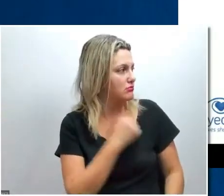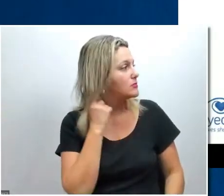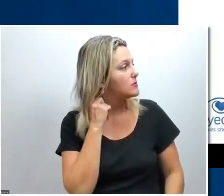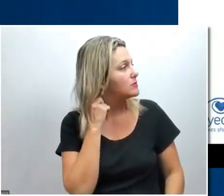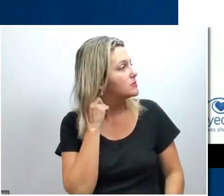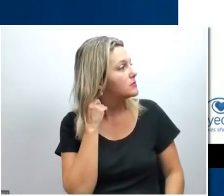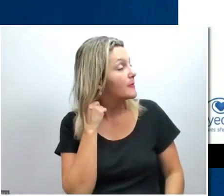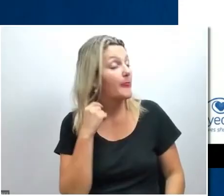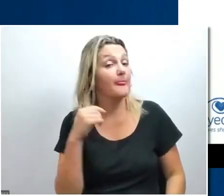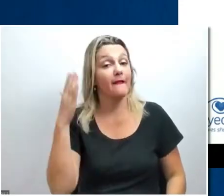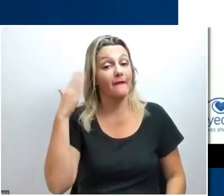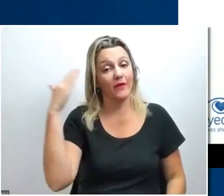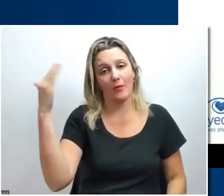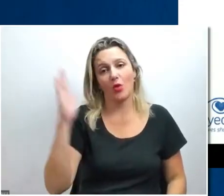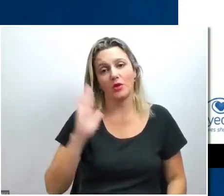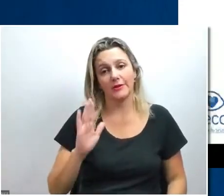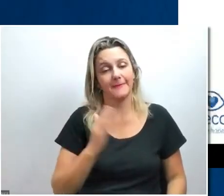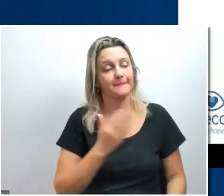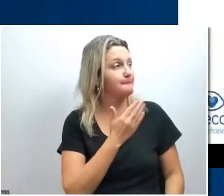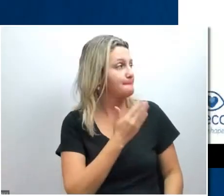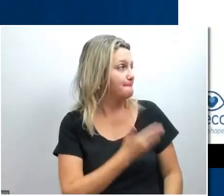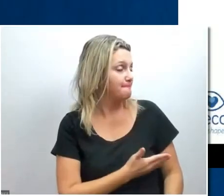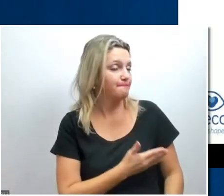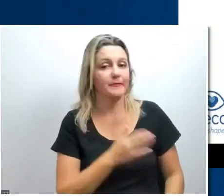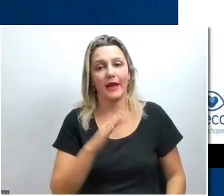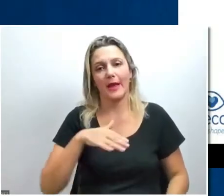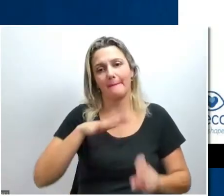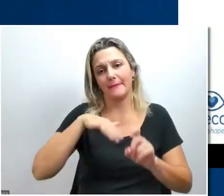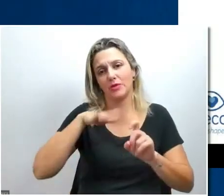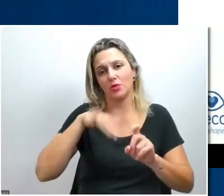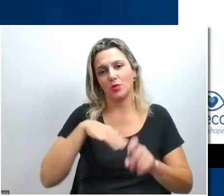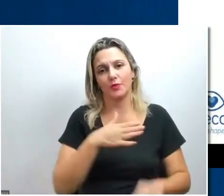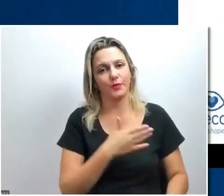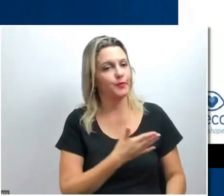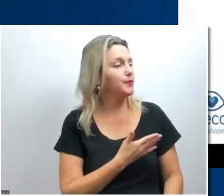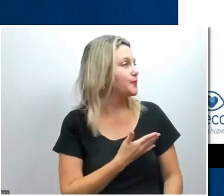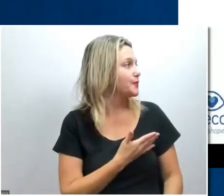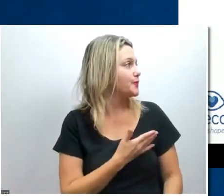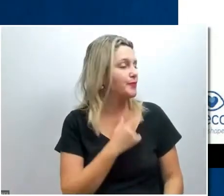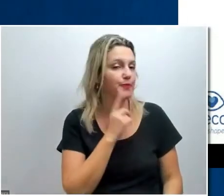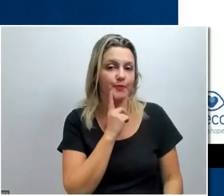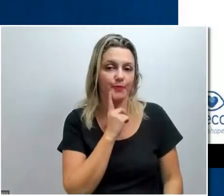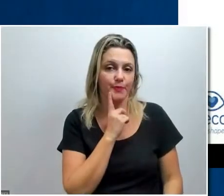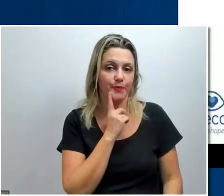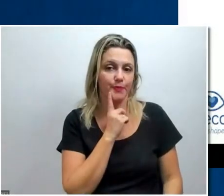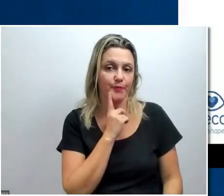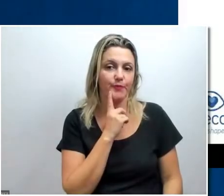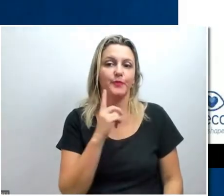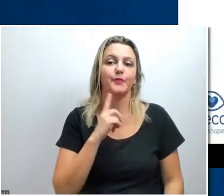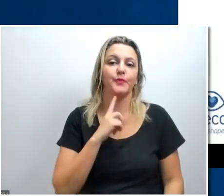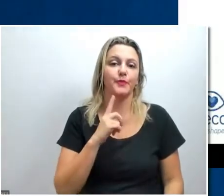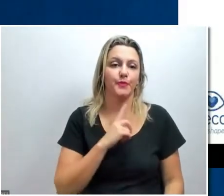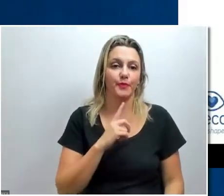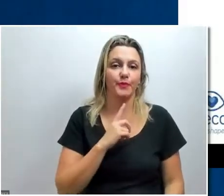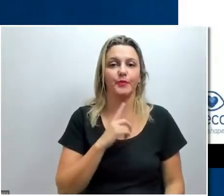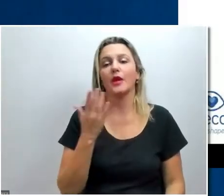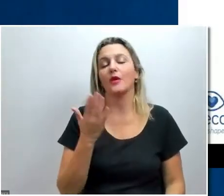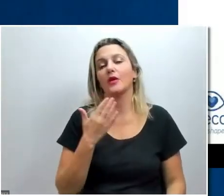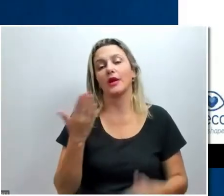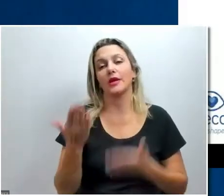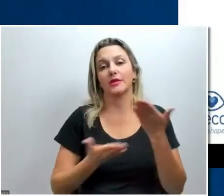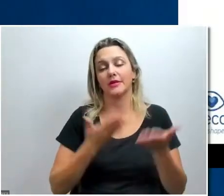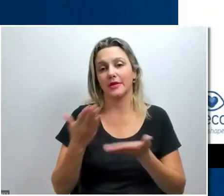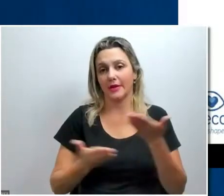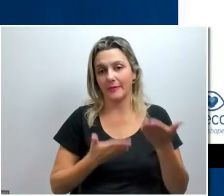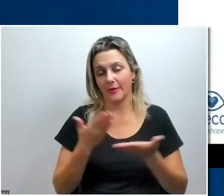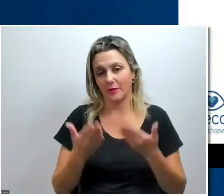assim, né? Tudo isso é um mito. Né? Existe um grande leque de opções terapêuticas, não é, doutor? Né?